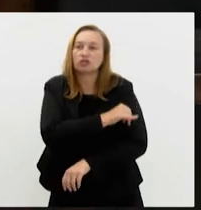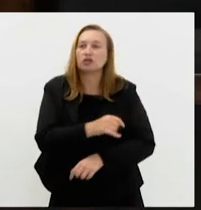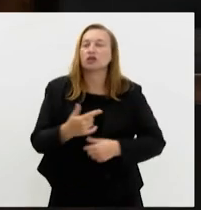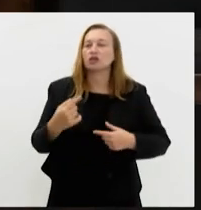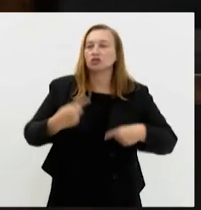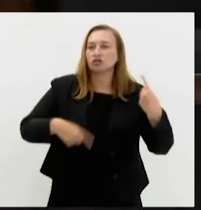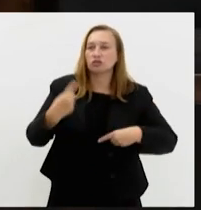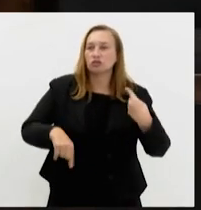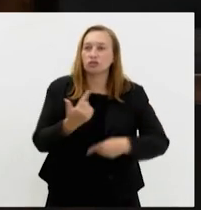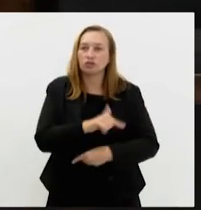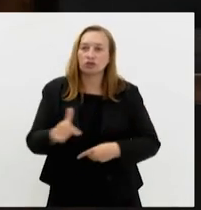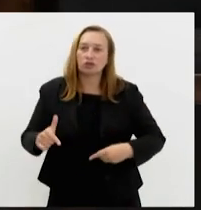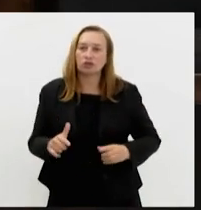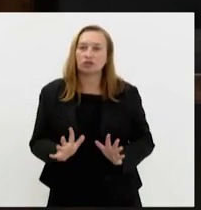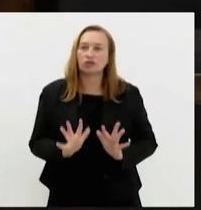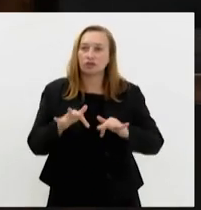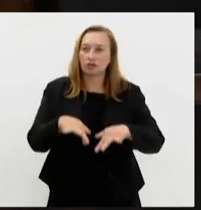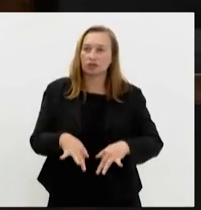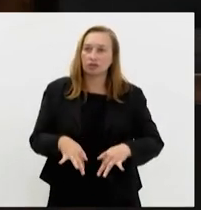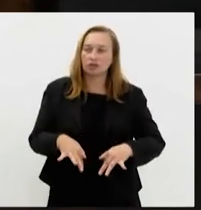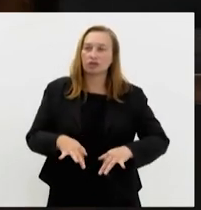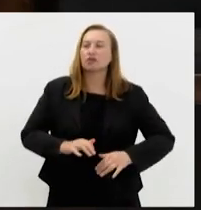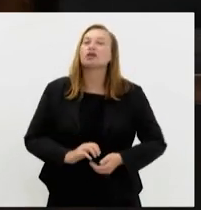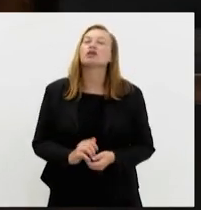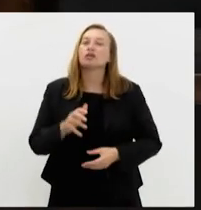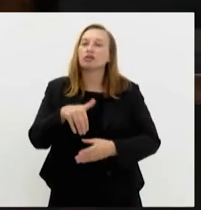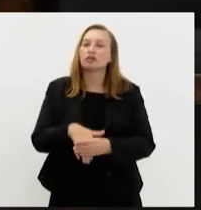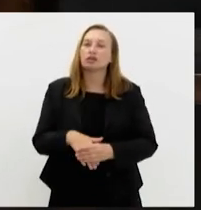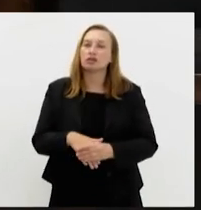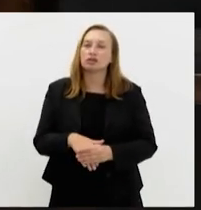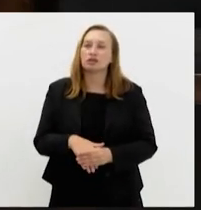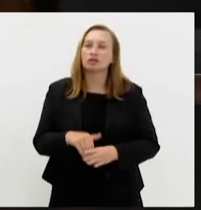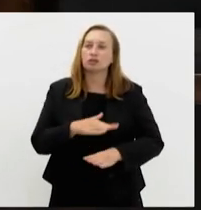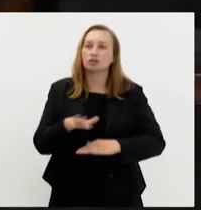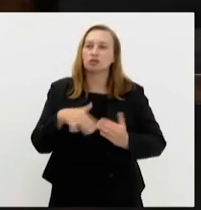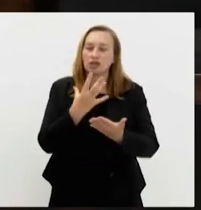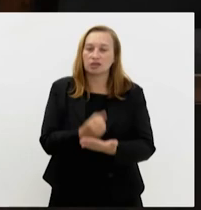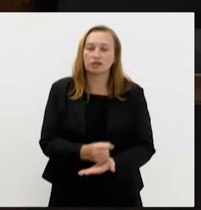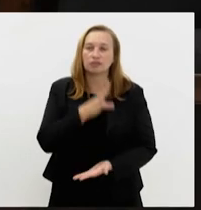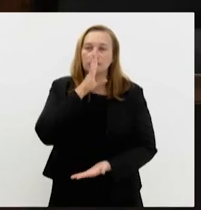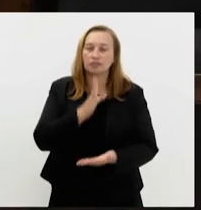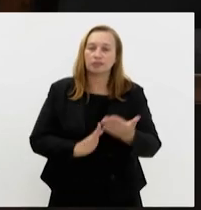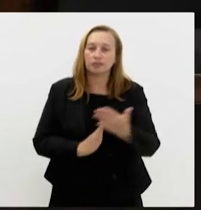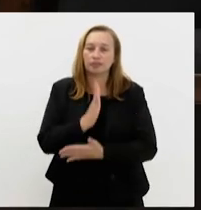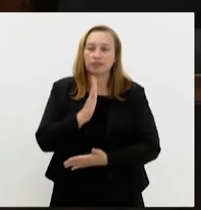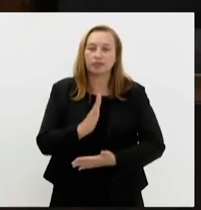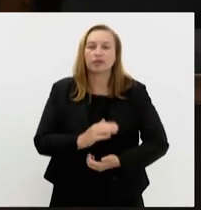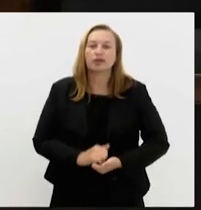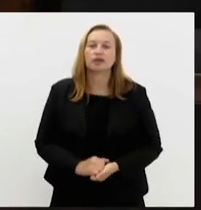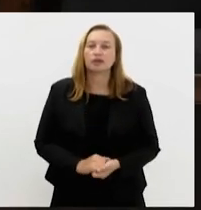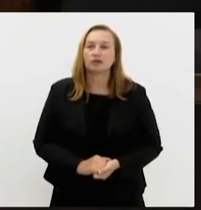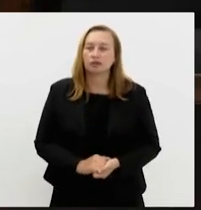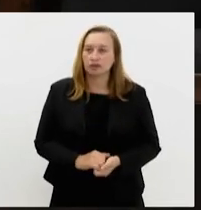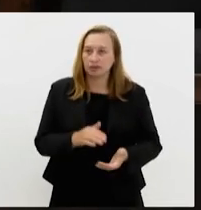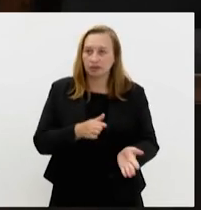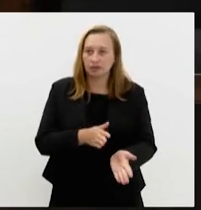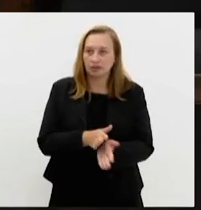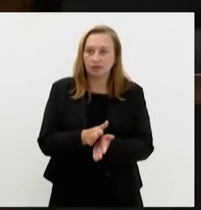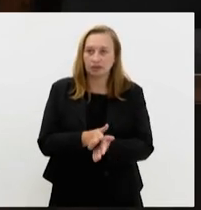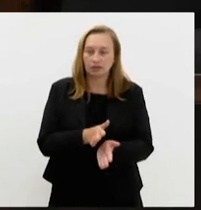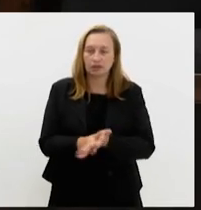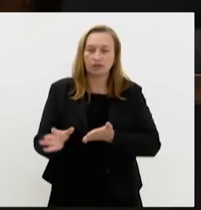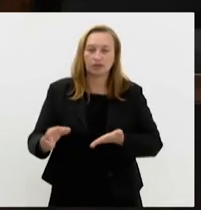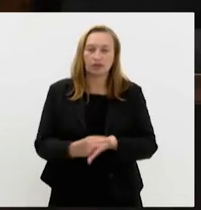havendo o que queira discutir, encerrada a discussão. Em votação, senhores que aprovam, permaneçam como estão, aprovado, vai à